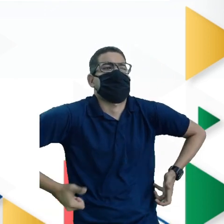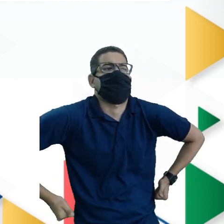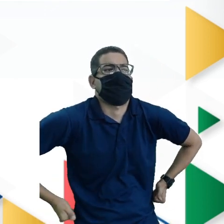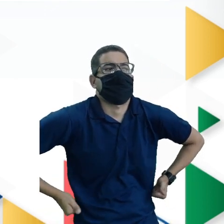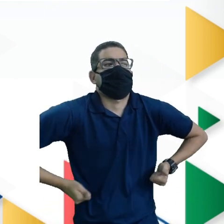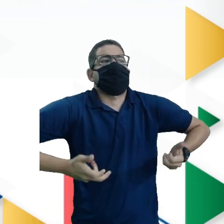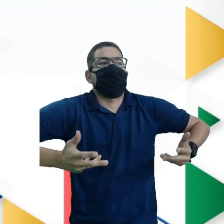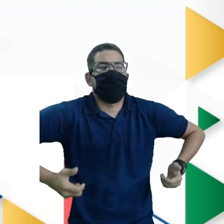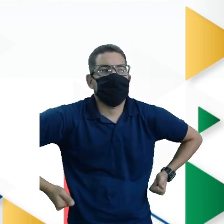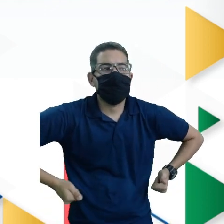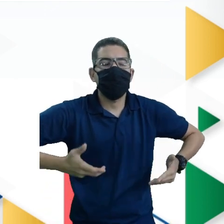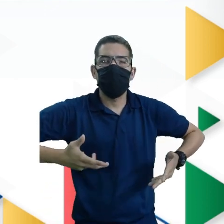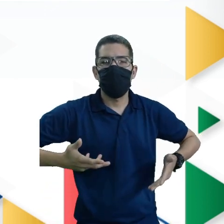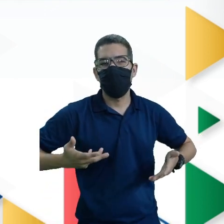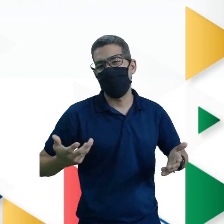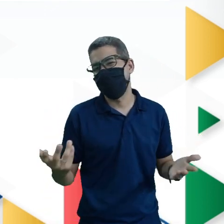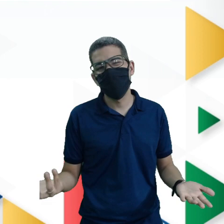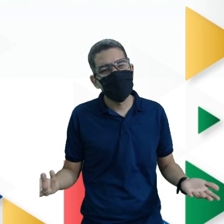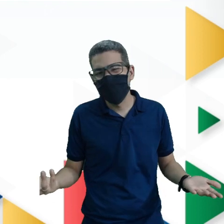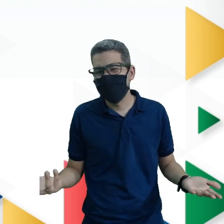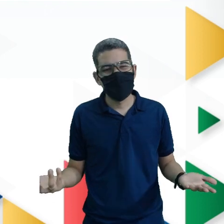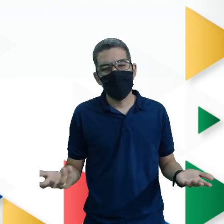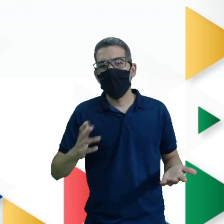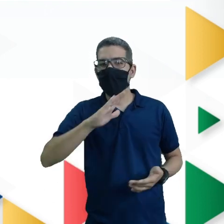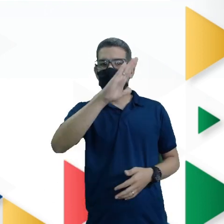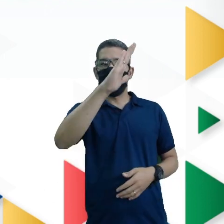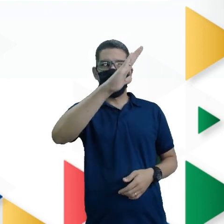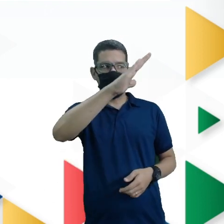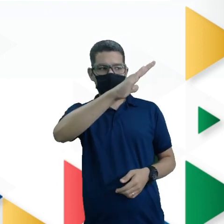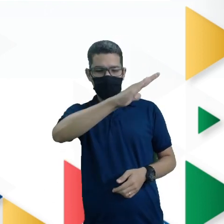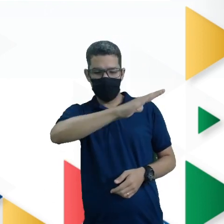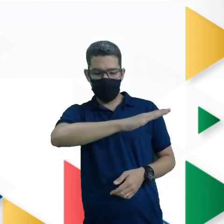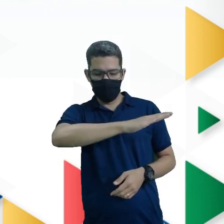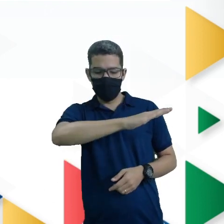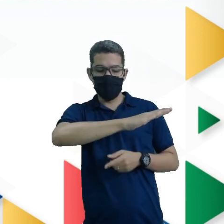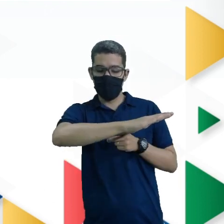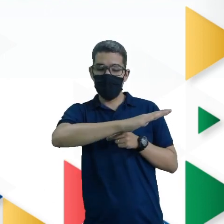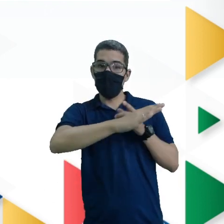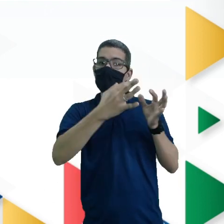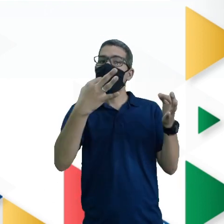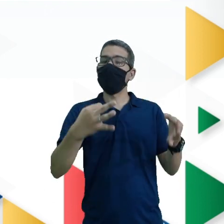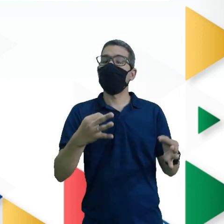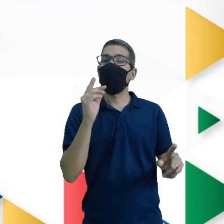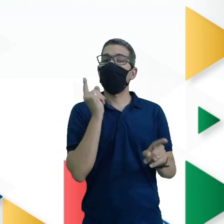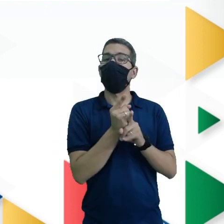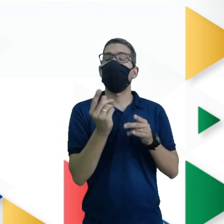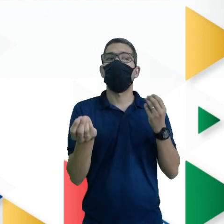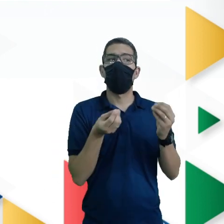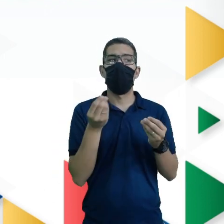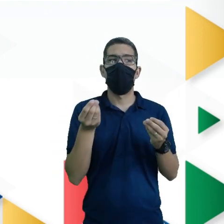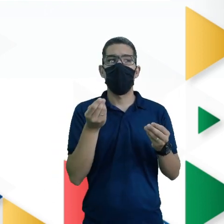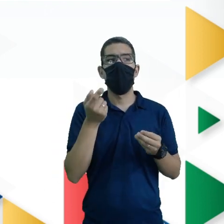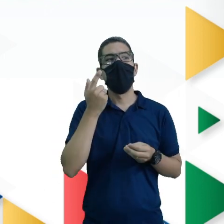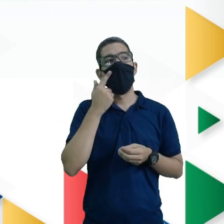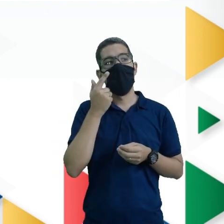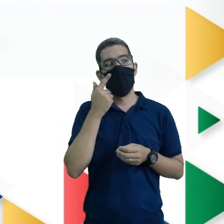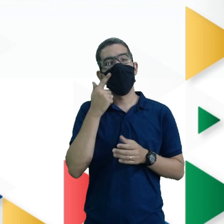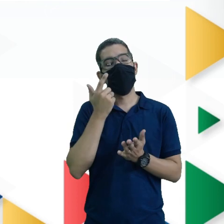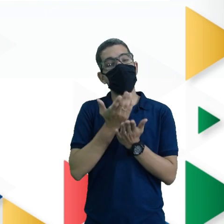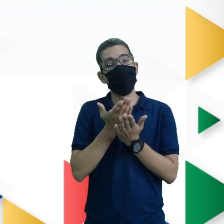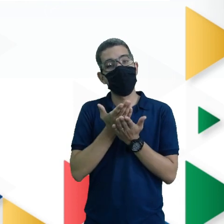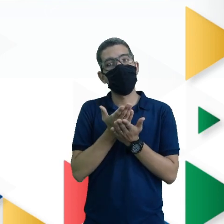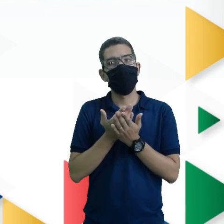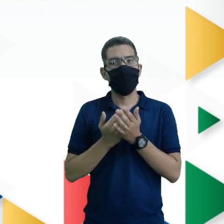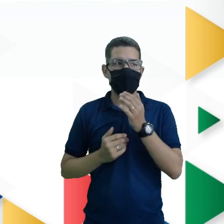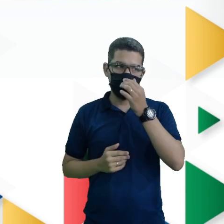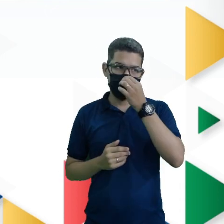qualquer pessoa ir para o cadeirante? Como é que eu faço para descobrir isso? Você vai, a partir da inclinação, descobrir exatamente com essa